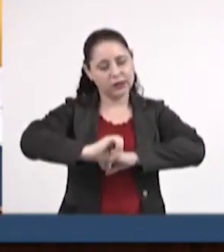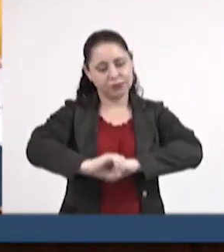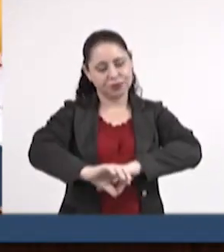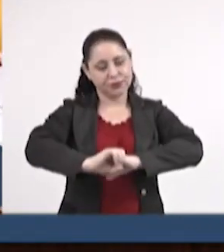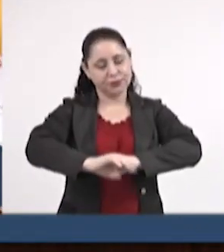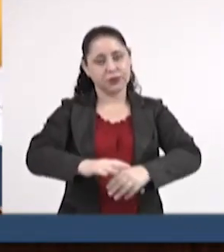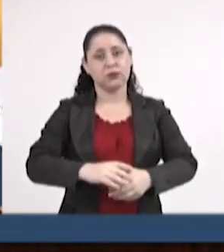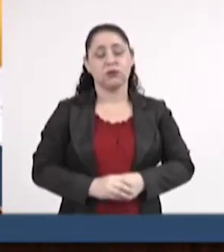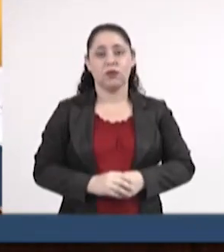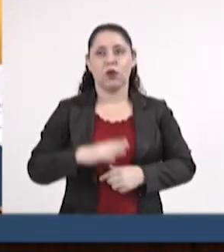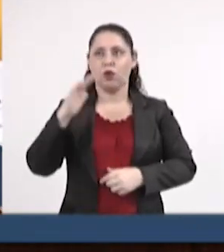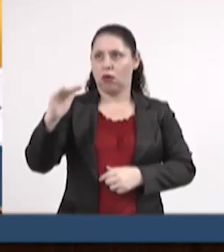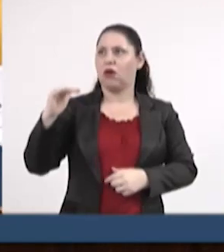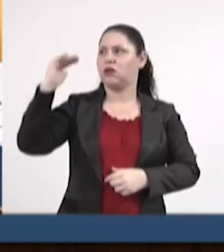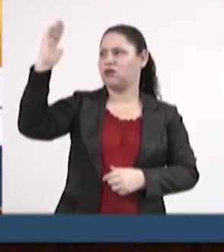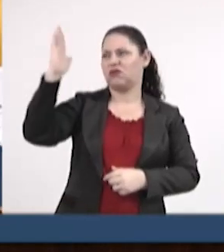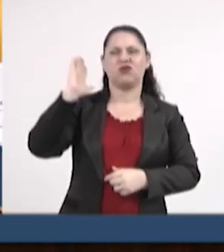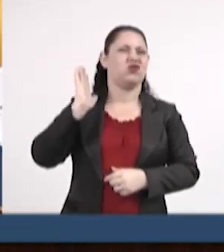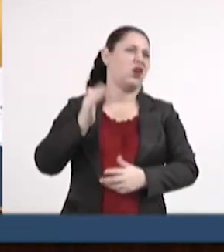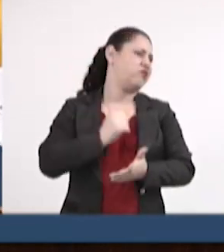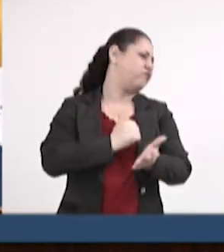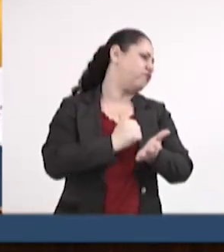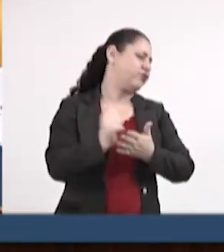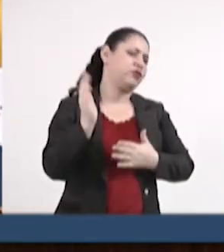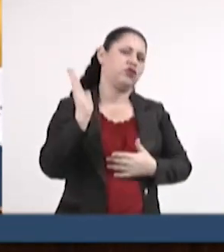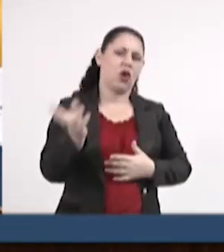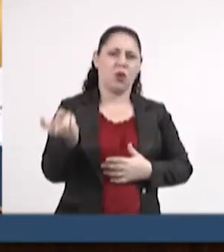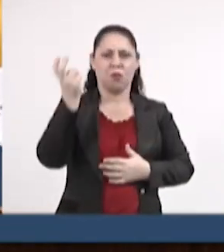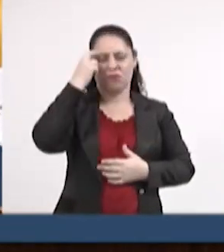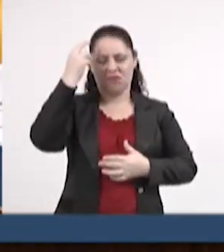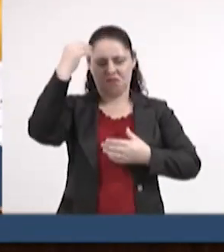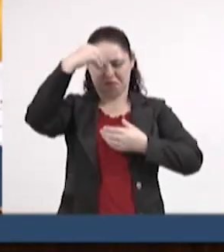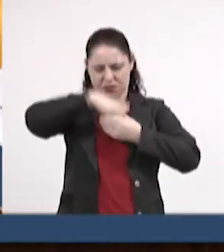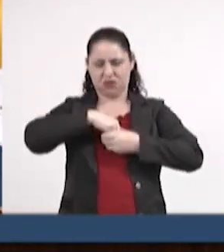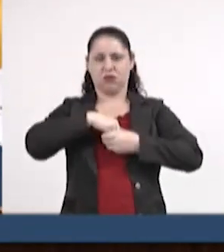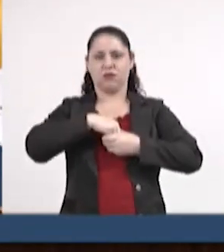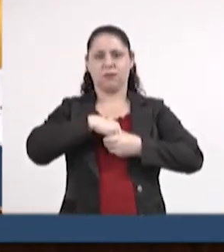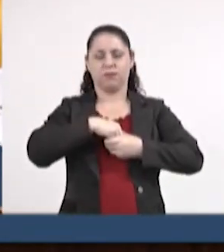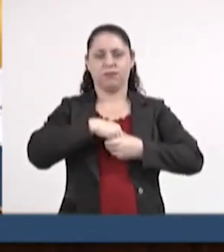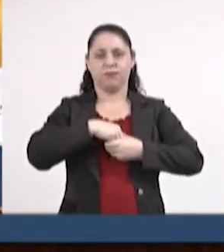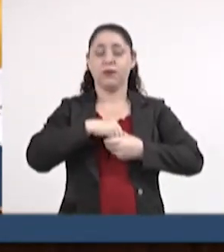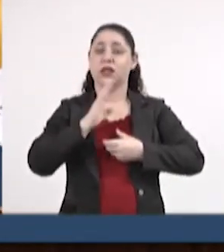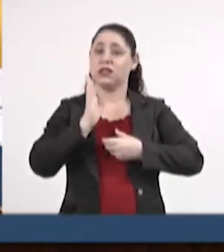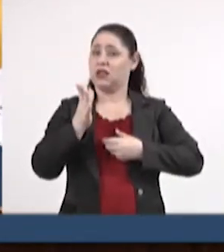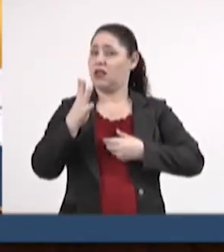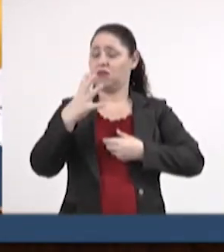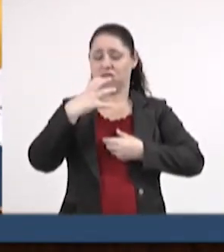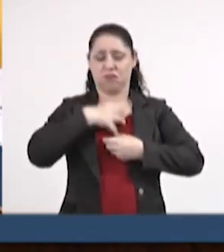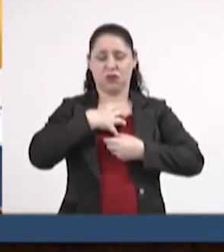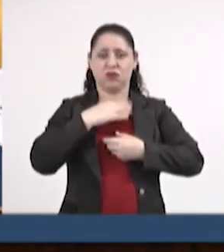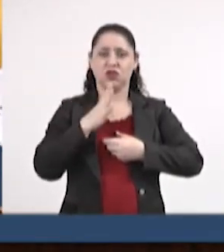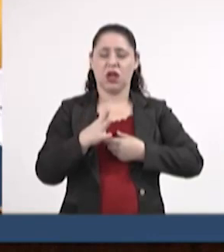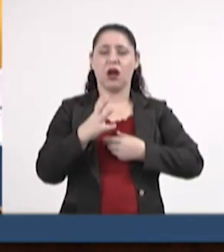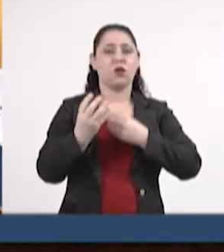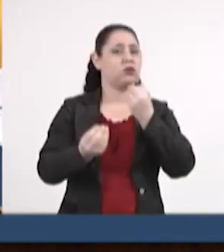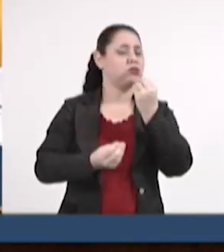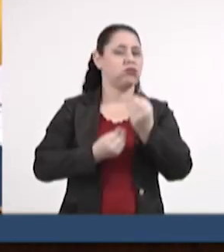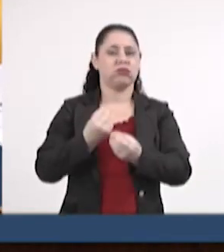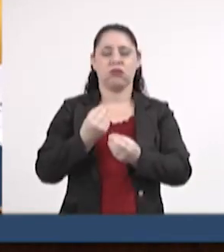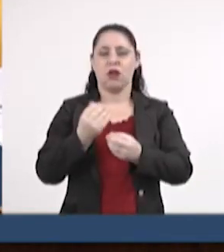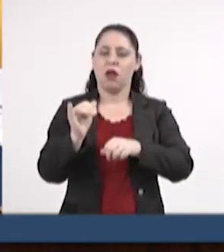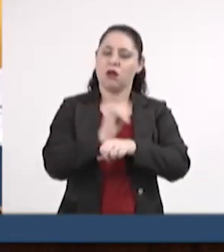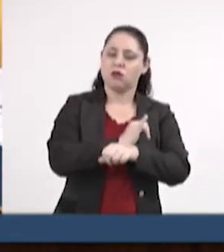crianças. Os adultos já estão com uma cultura impregnada, né? Já estão com um jeito de ser e